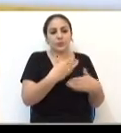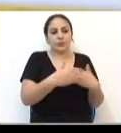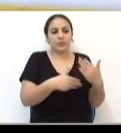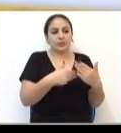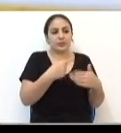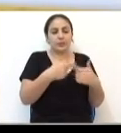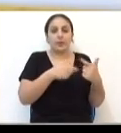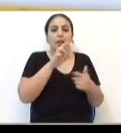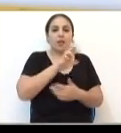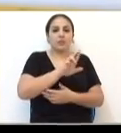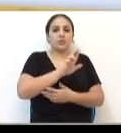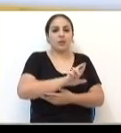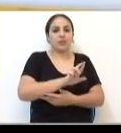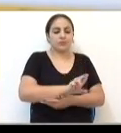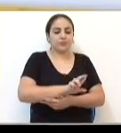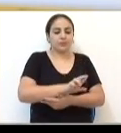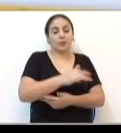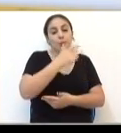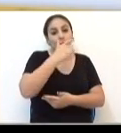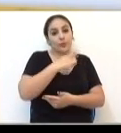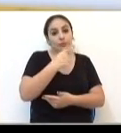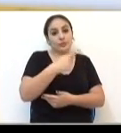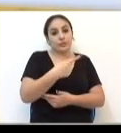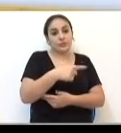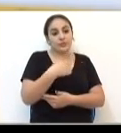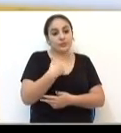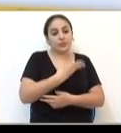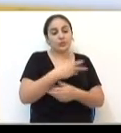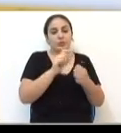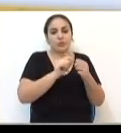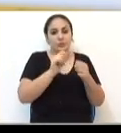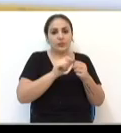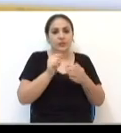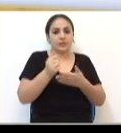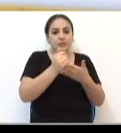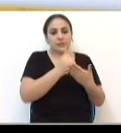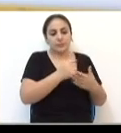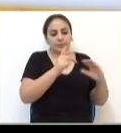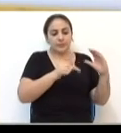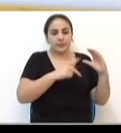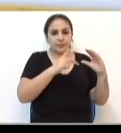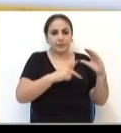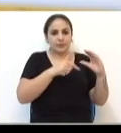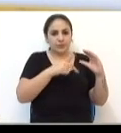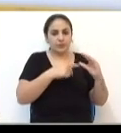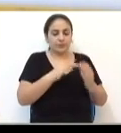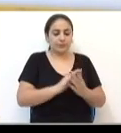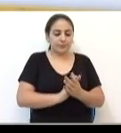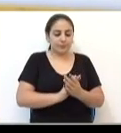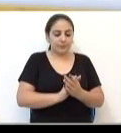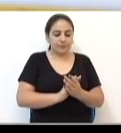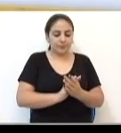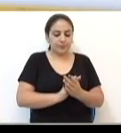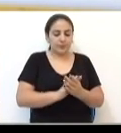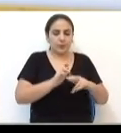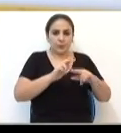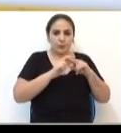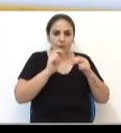desenvolver um trabalho de resultado. E é isso que eu acho que nos credenciou e nos trouxe hoje para a Câmara.